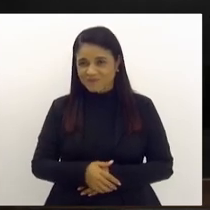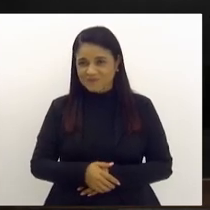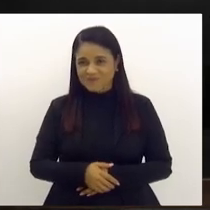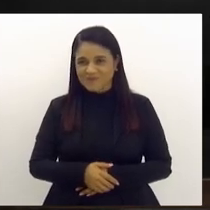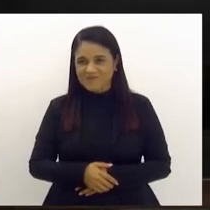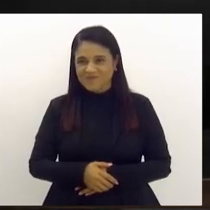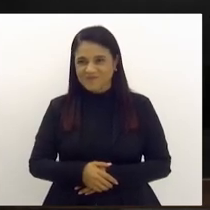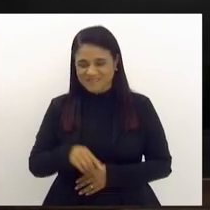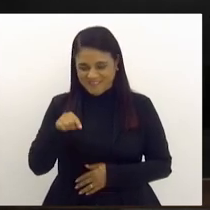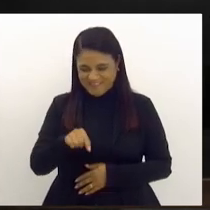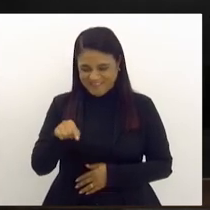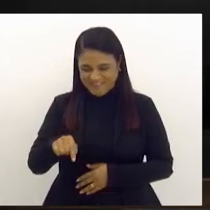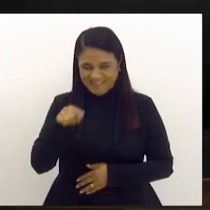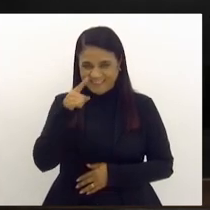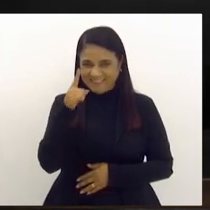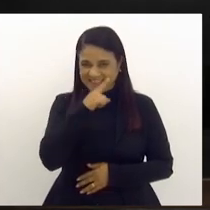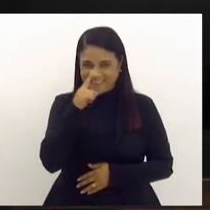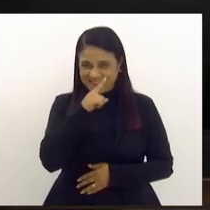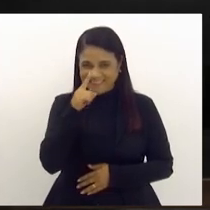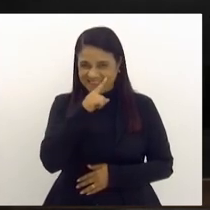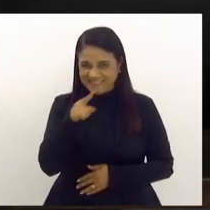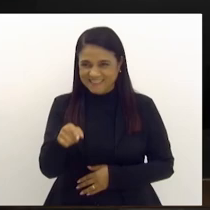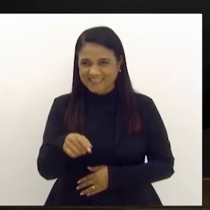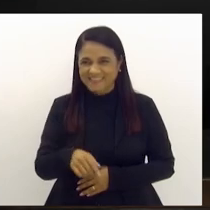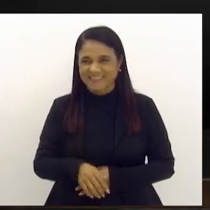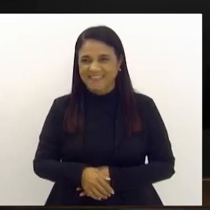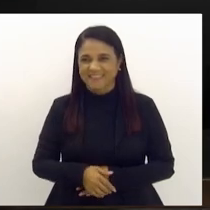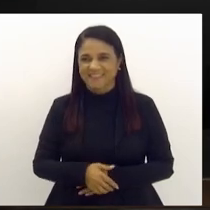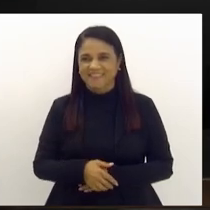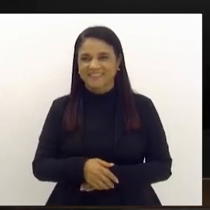O dedo está falhando, Carlinhos.